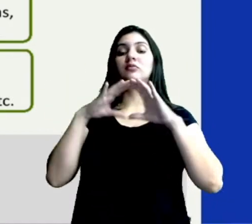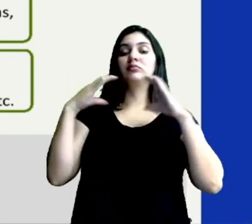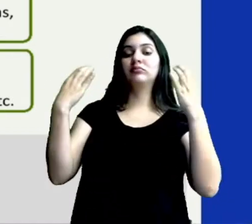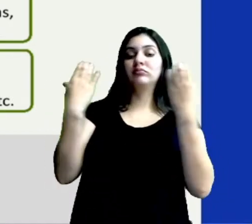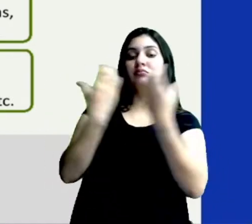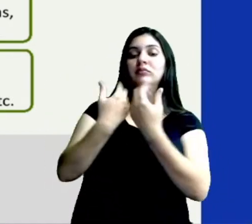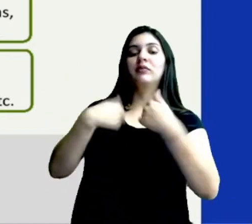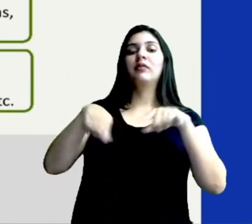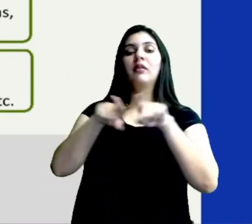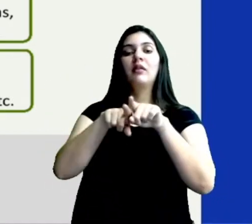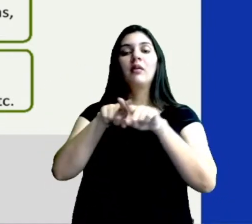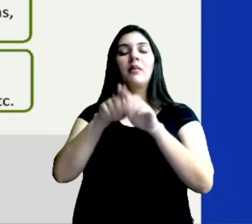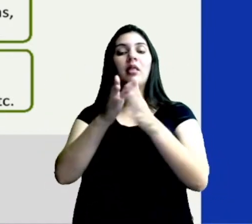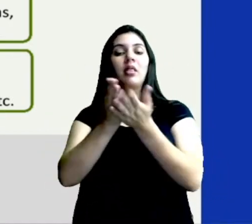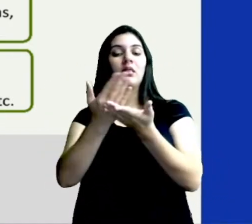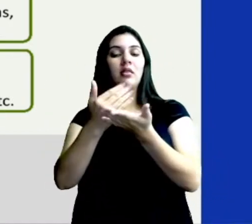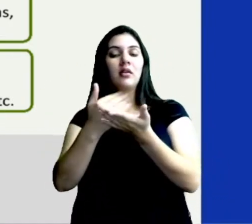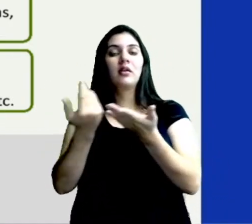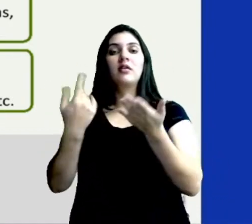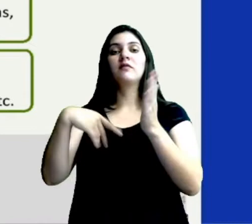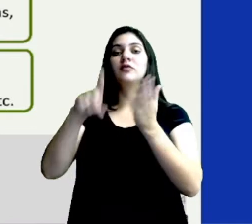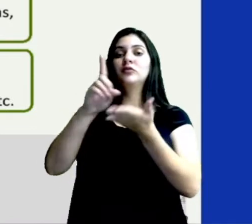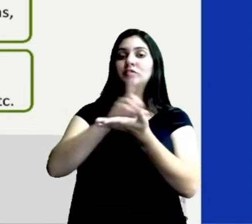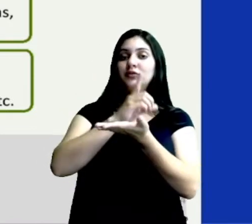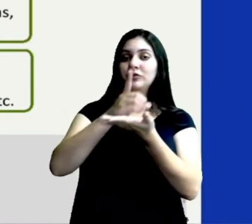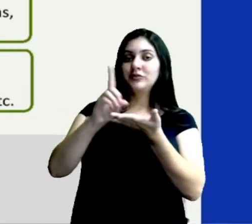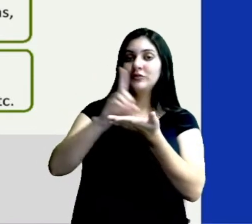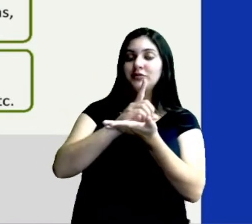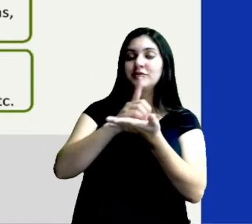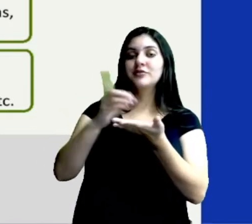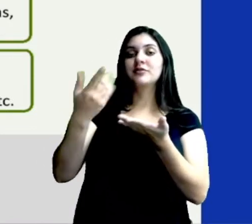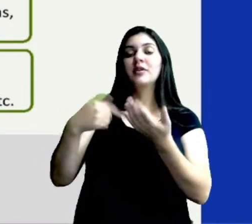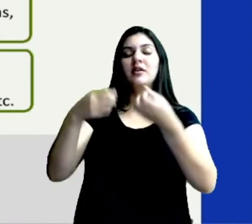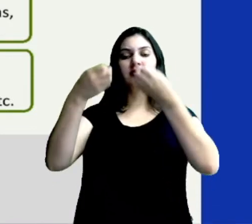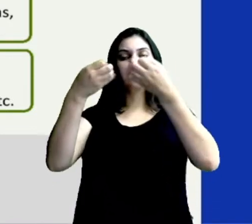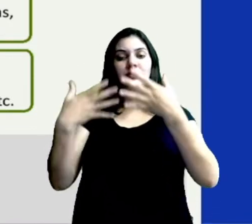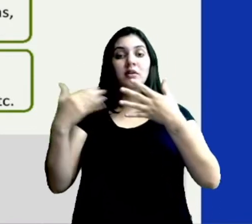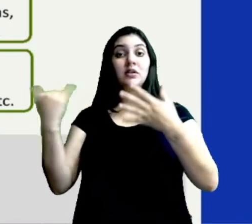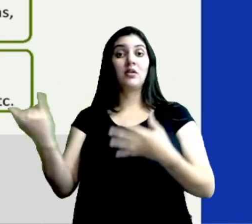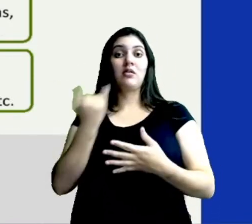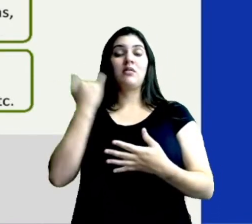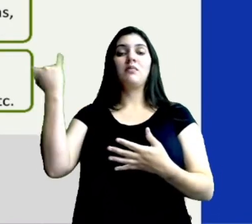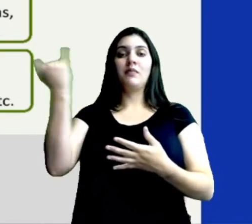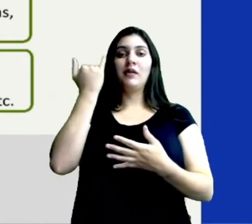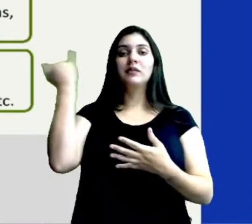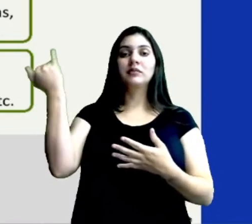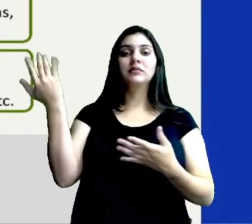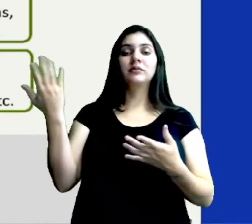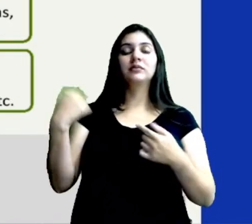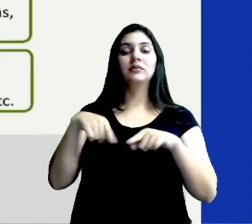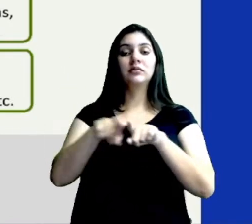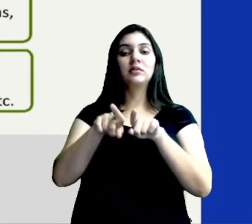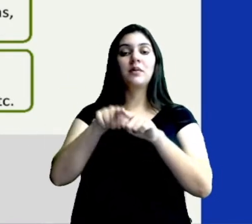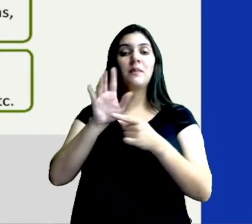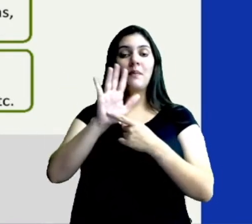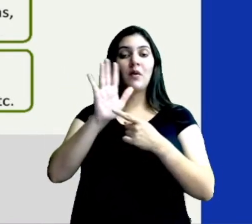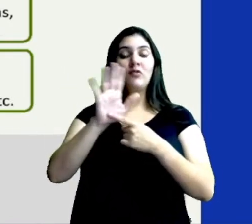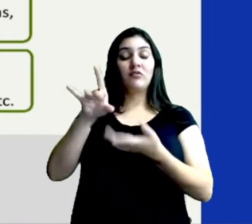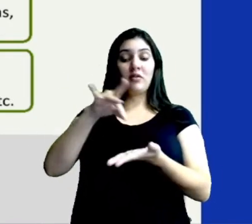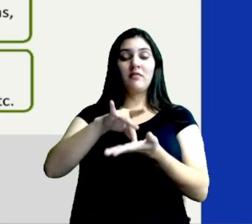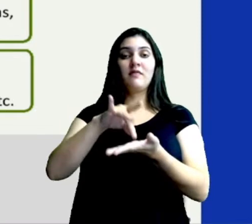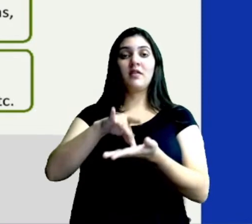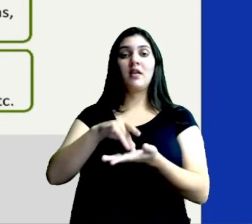livros didáticos, dicionário. Aqui a explicação ela é muito importante, né? E expor também os fatos,